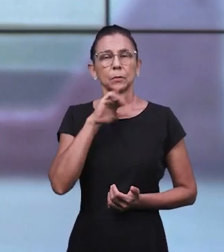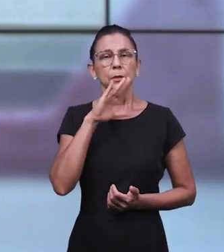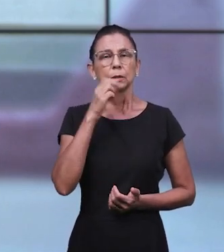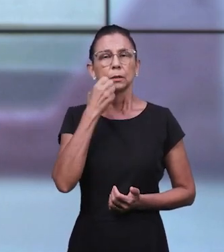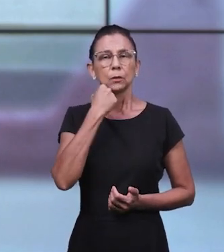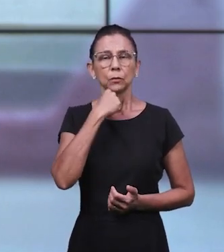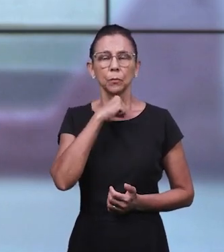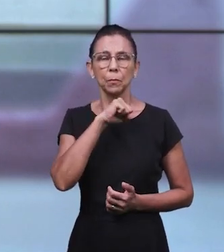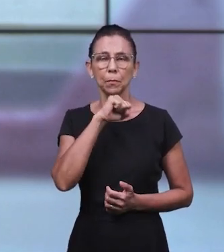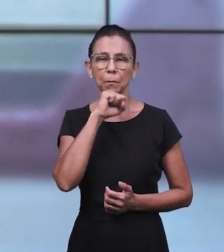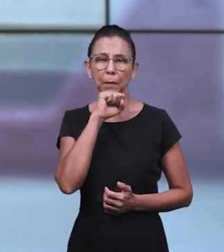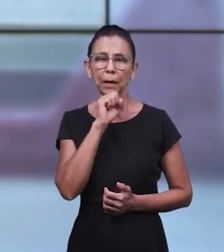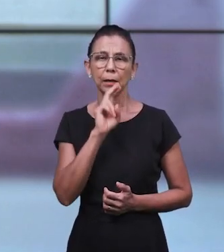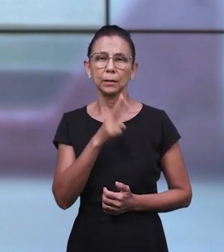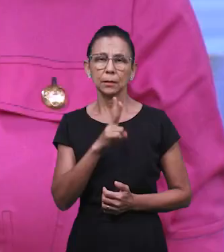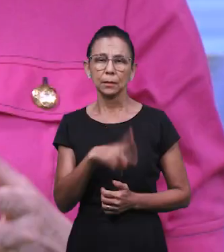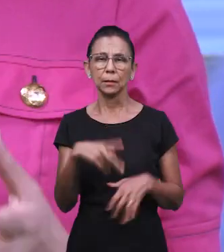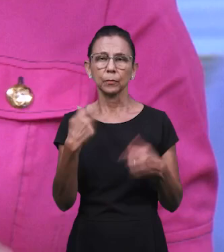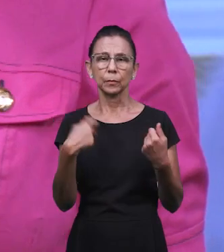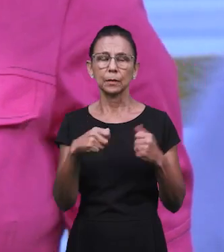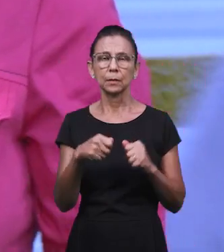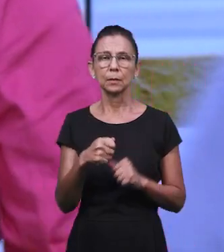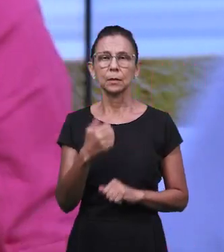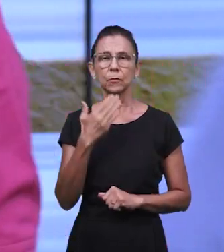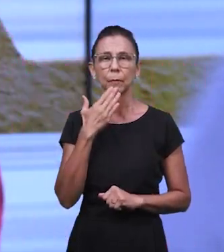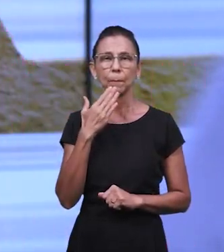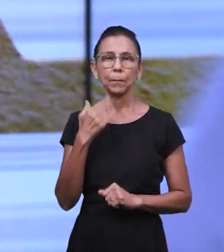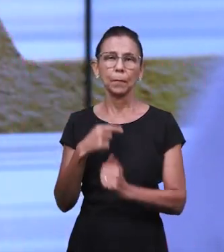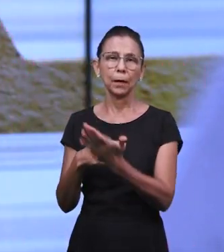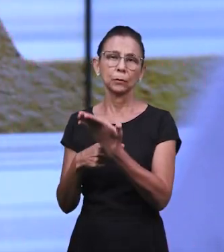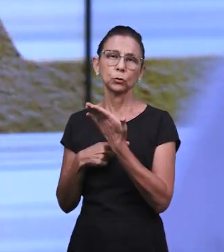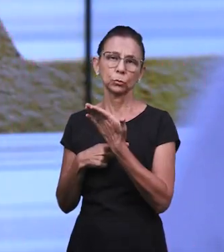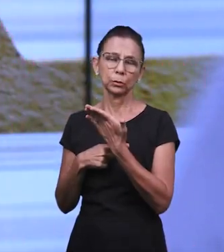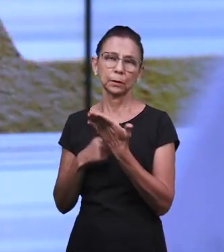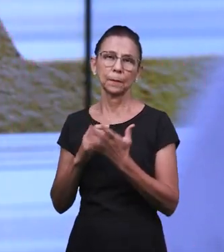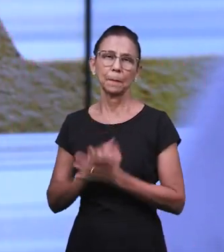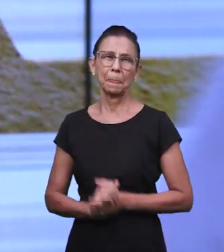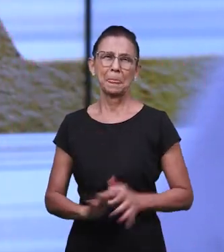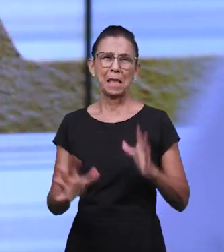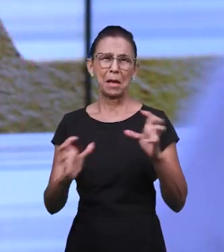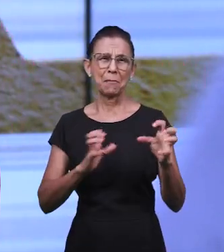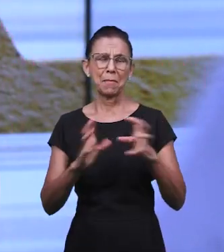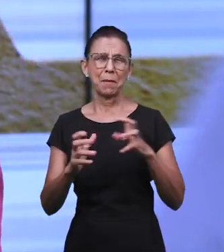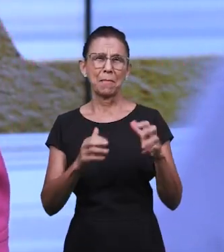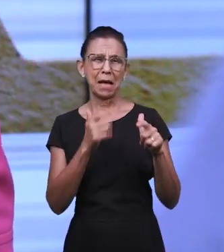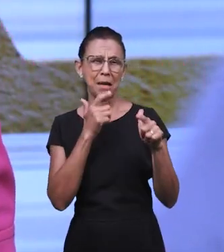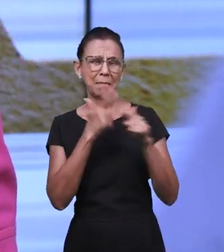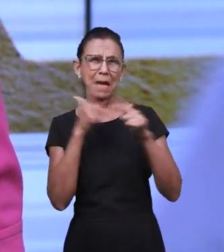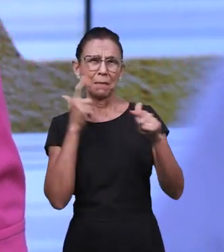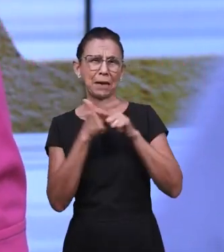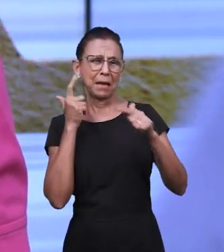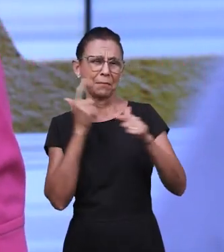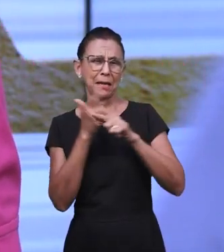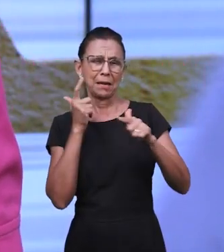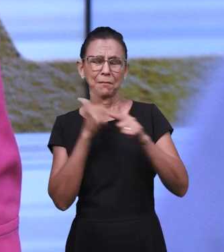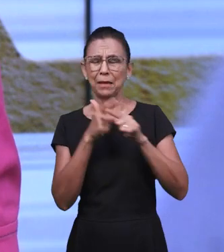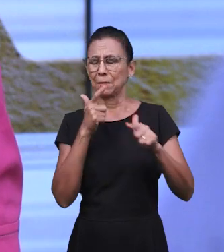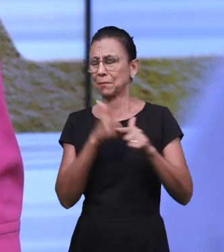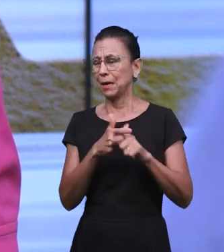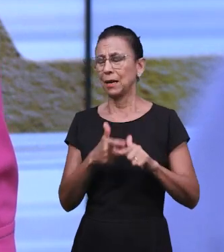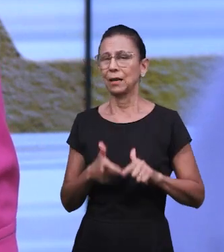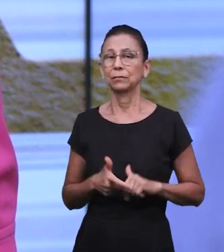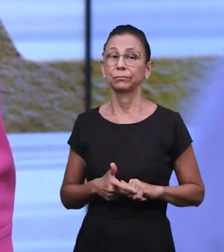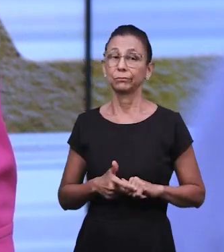se necessário, para agirmos. A discussão, o grito, a agressividade afasta os filhos e